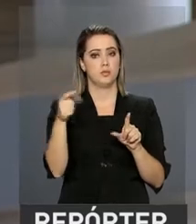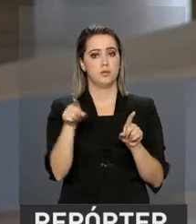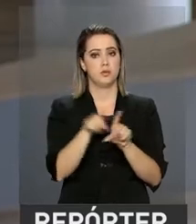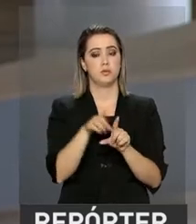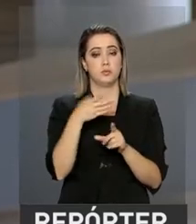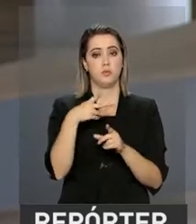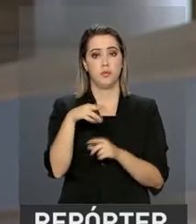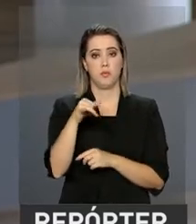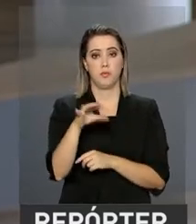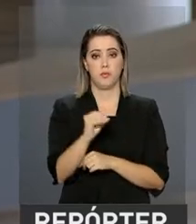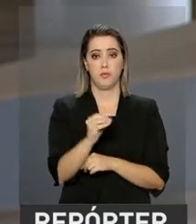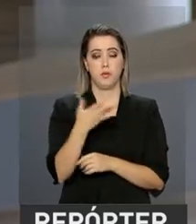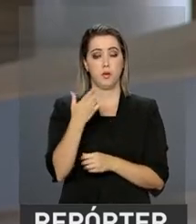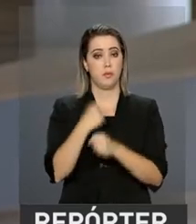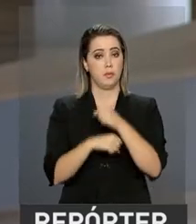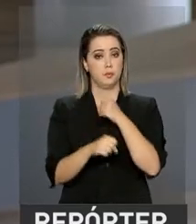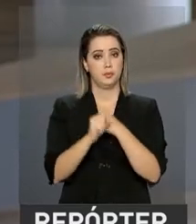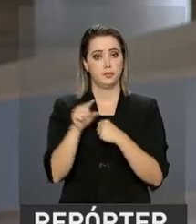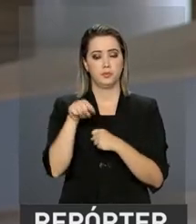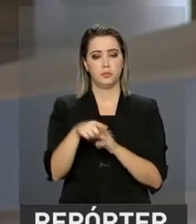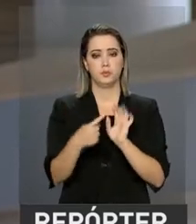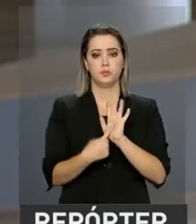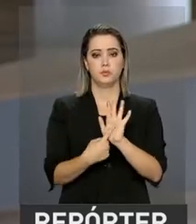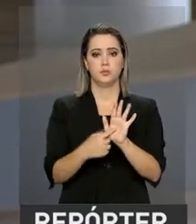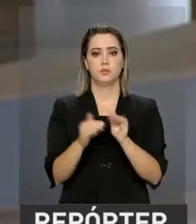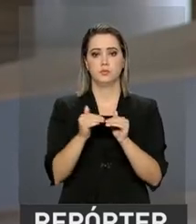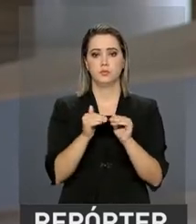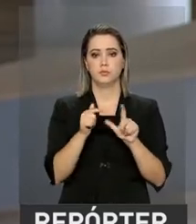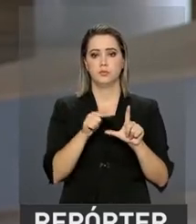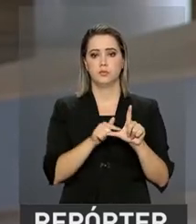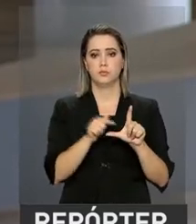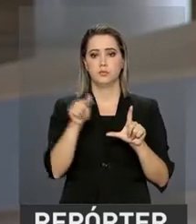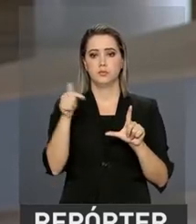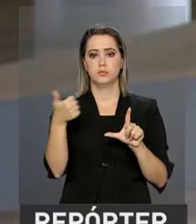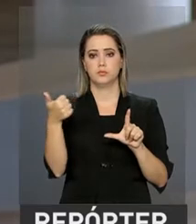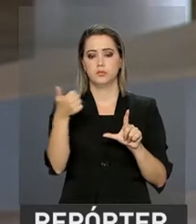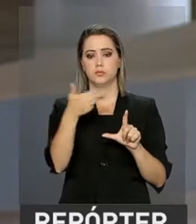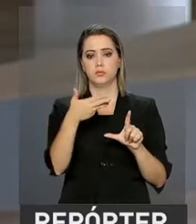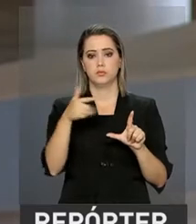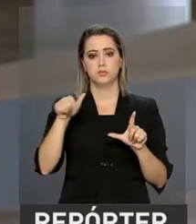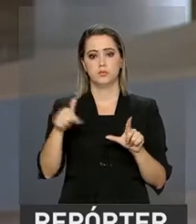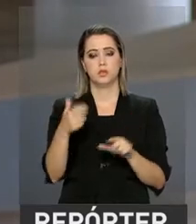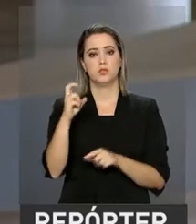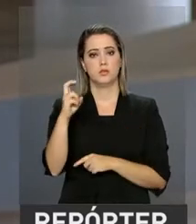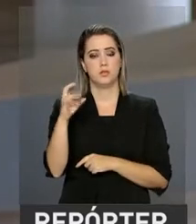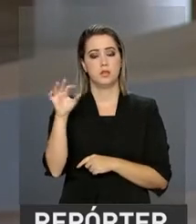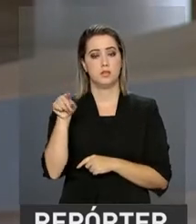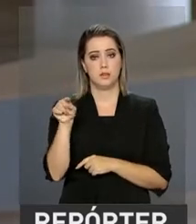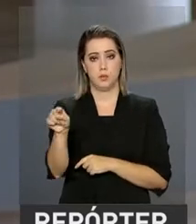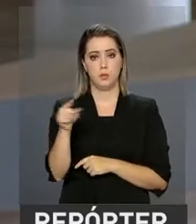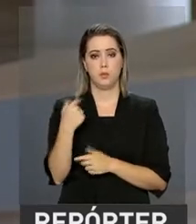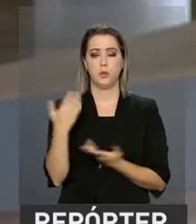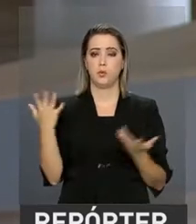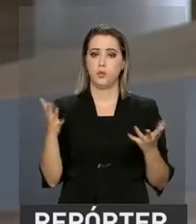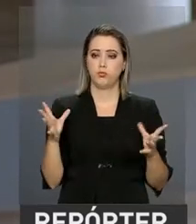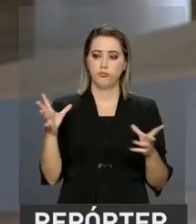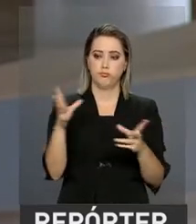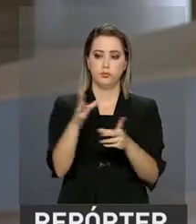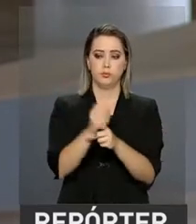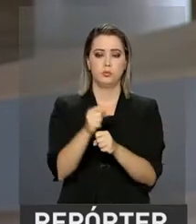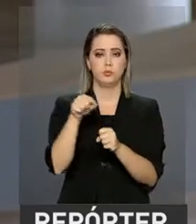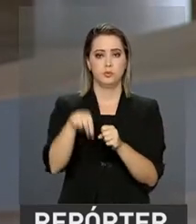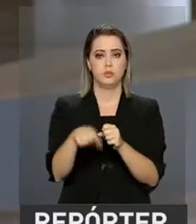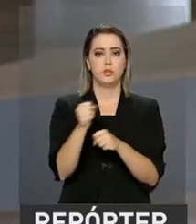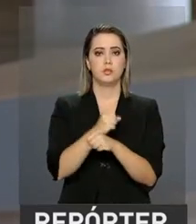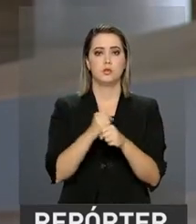a maio do ano passado esse indicador teve alta de 13,5 pontos já no acumulado deste ano a